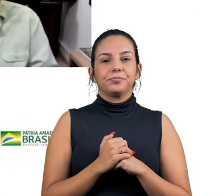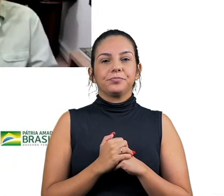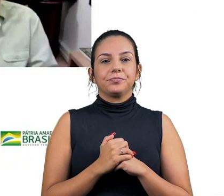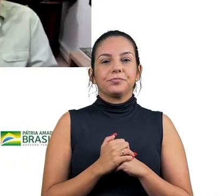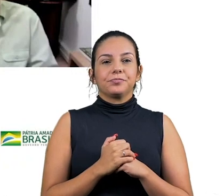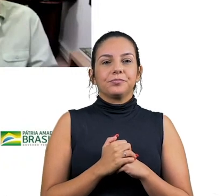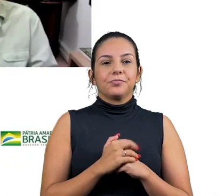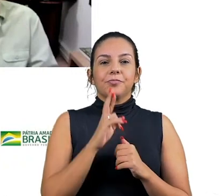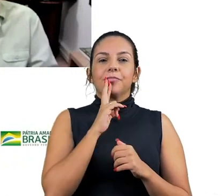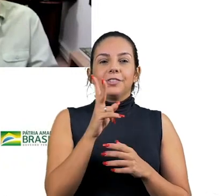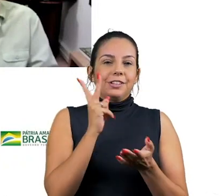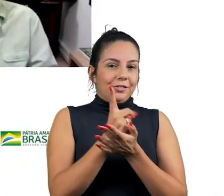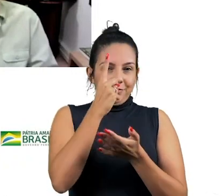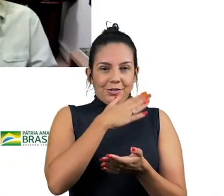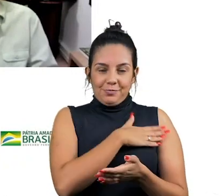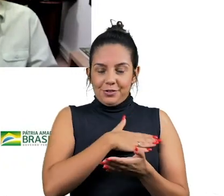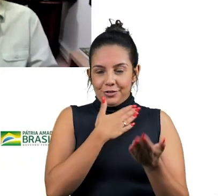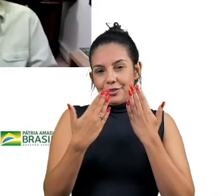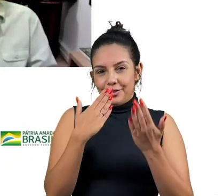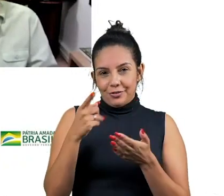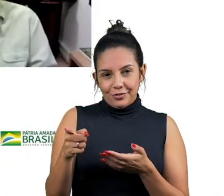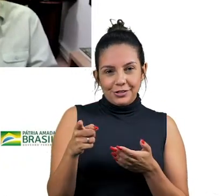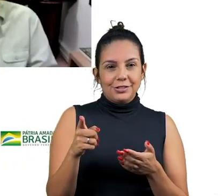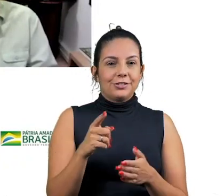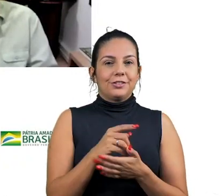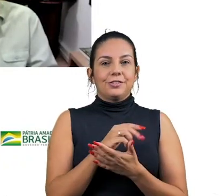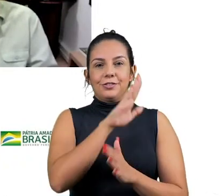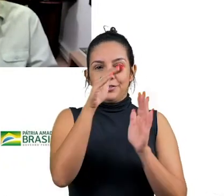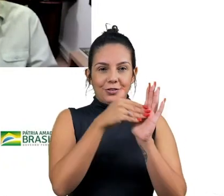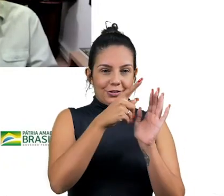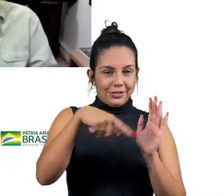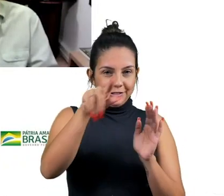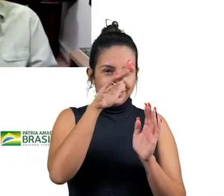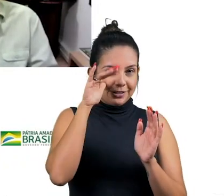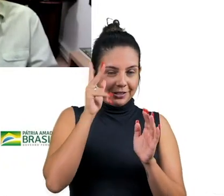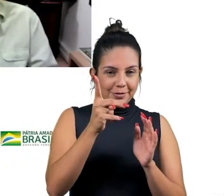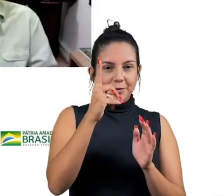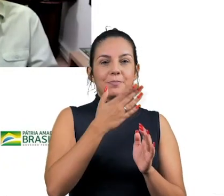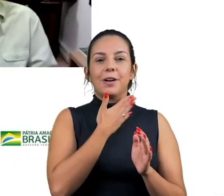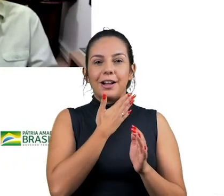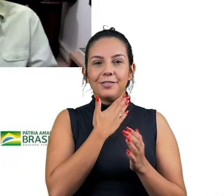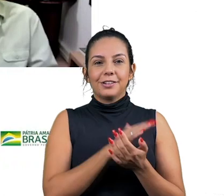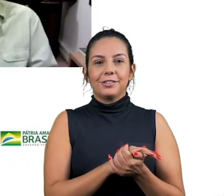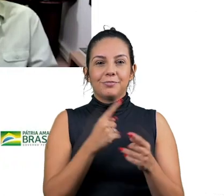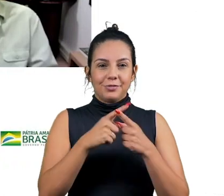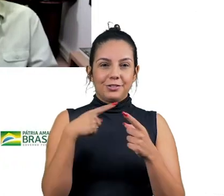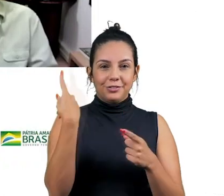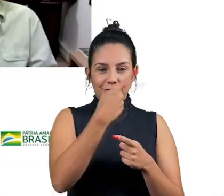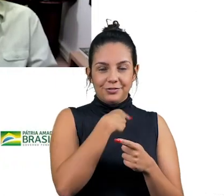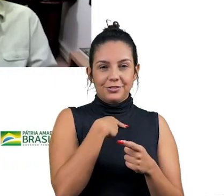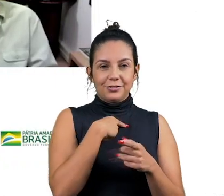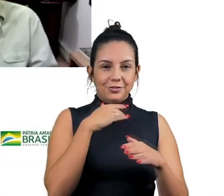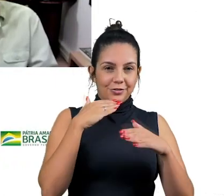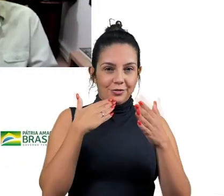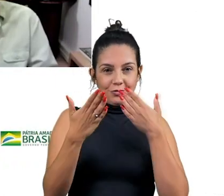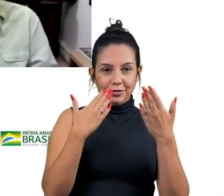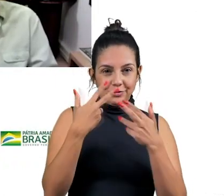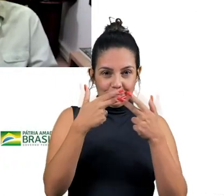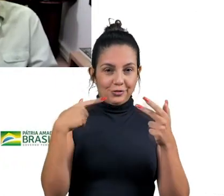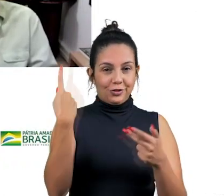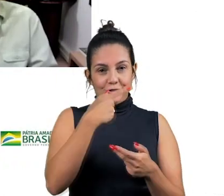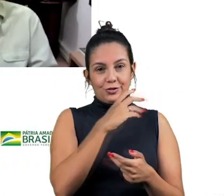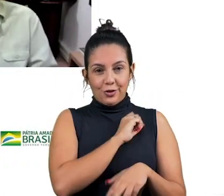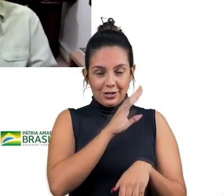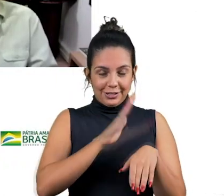Bom, Afonso, é sempre um prazer conversar com você e com a audiência do Sempre um Papo, né? Até porque a gente conversa sobre as coisas que a gente